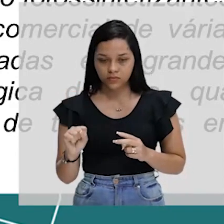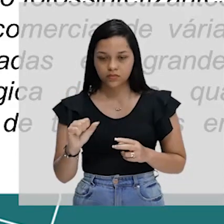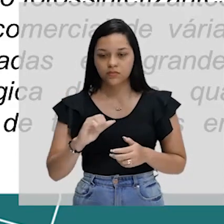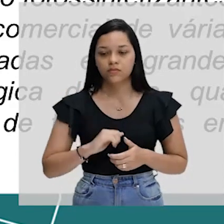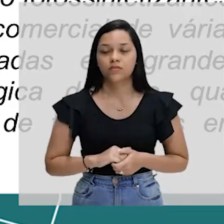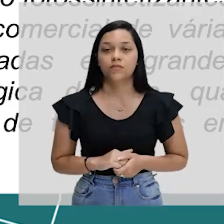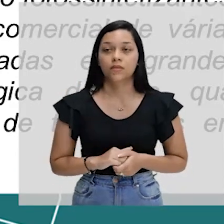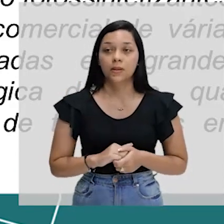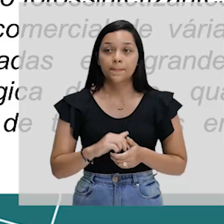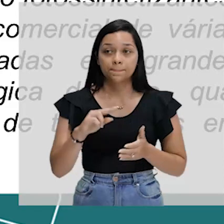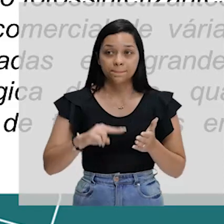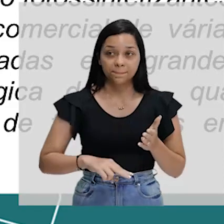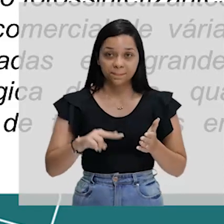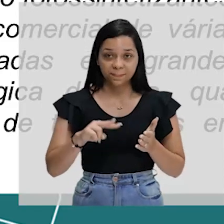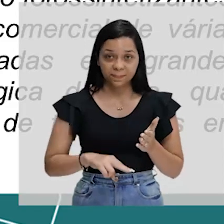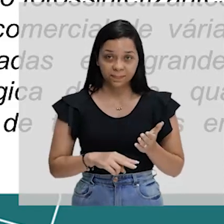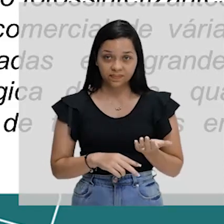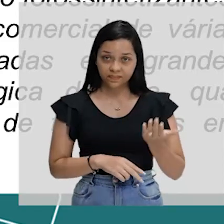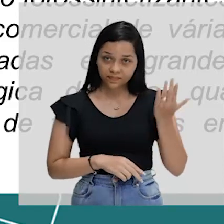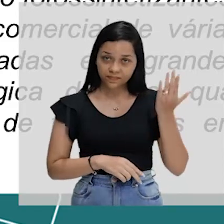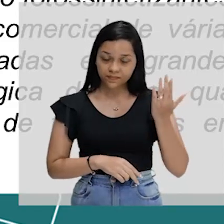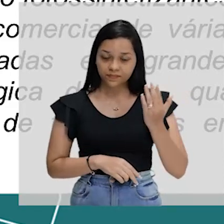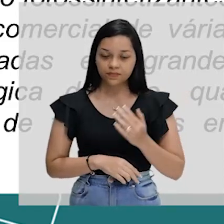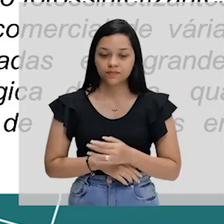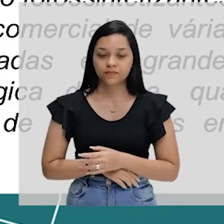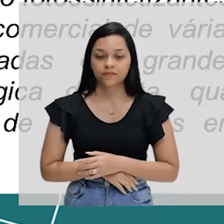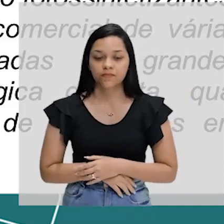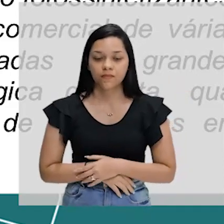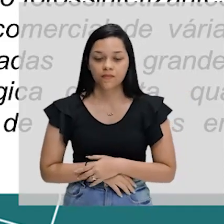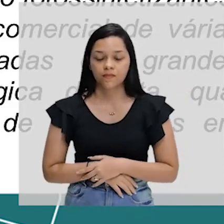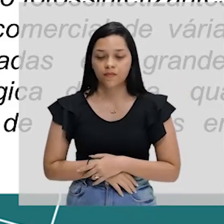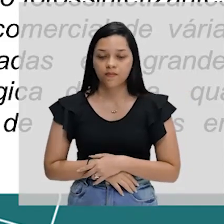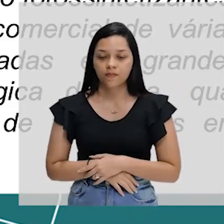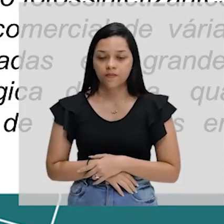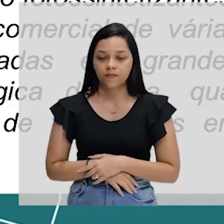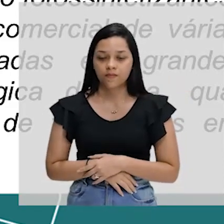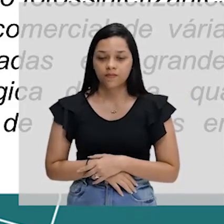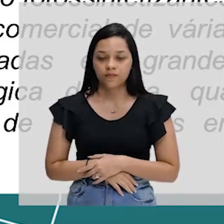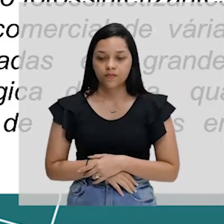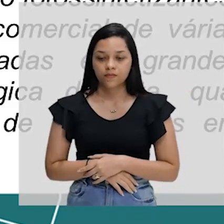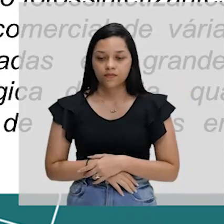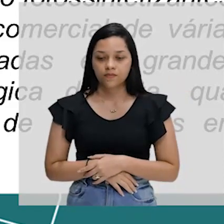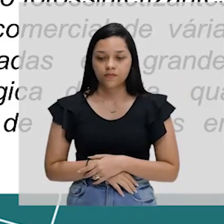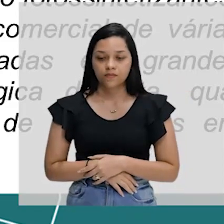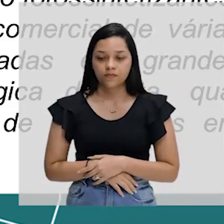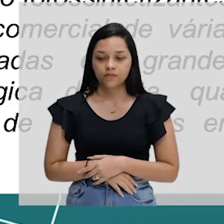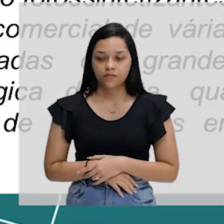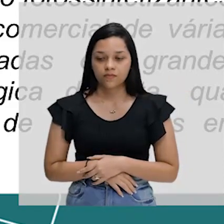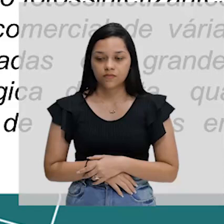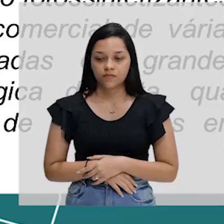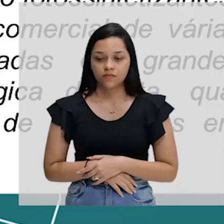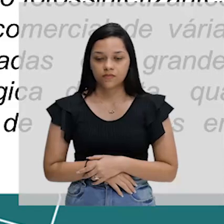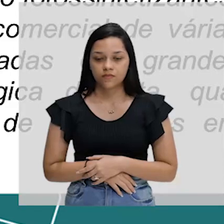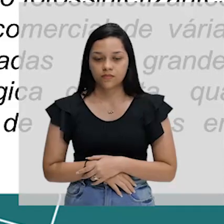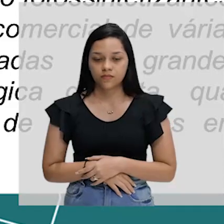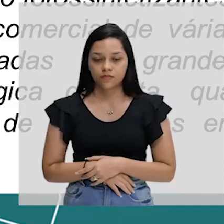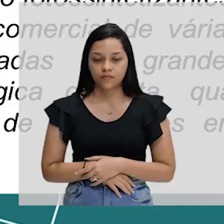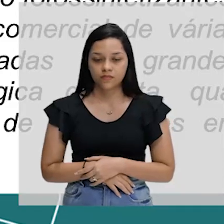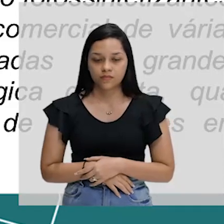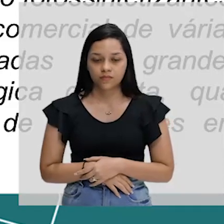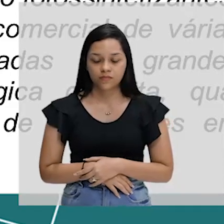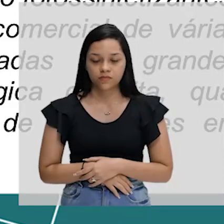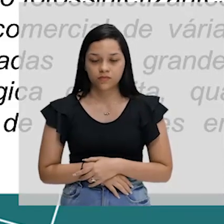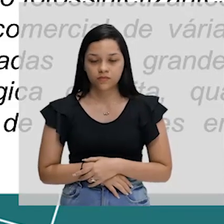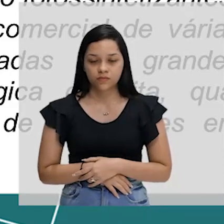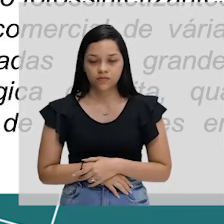as estratégias de obtenção de plantas transgênicas pela inserção de transgenes em cloroplastos,